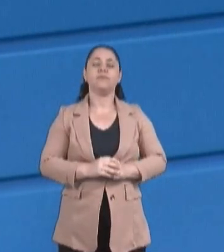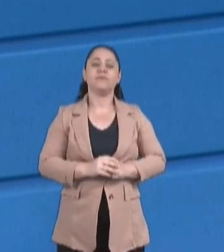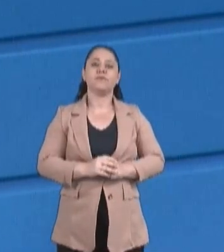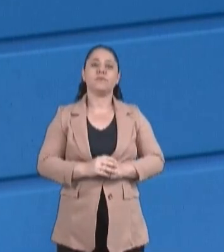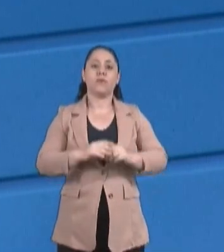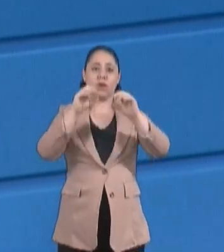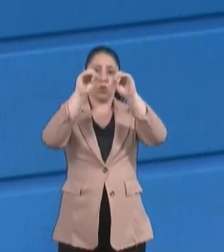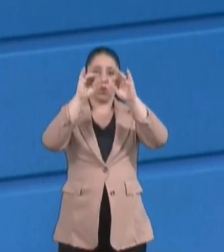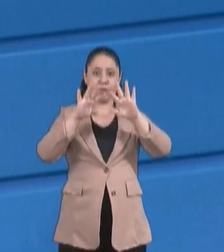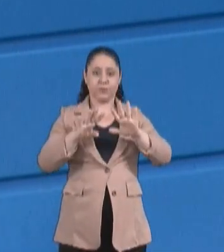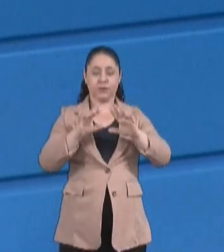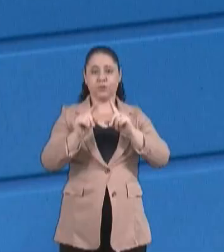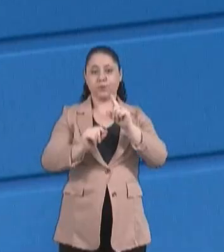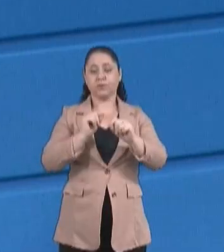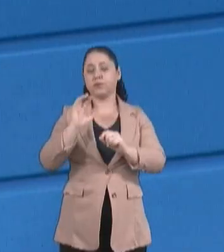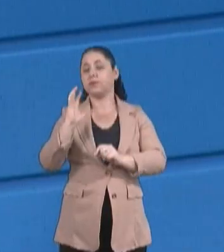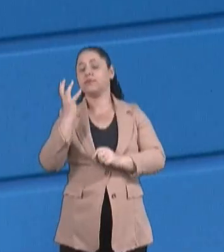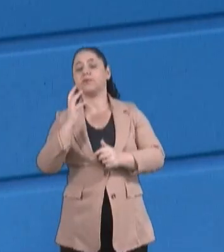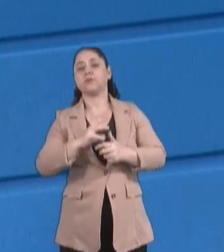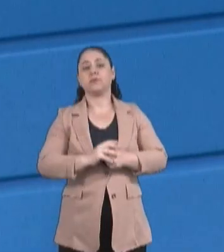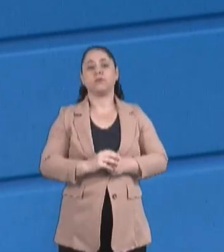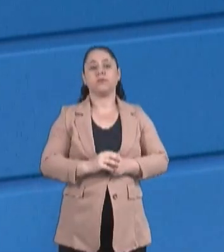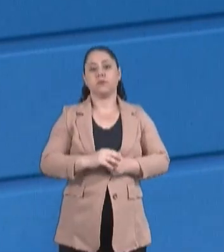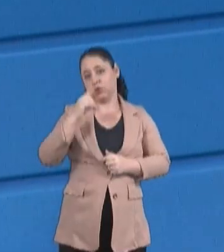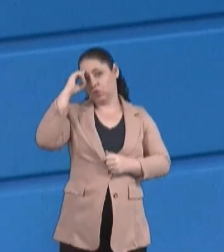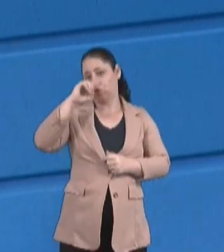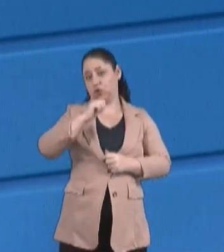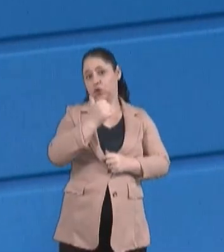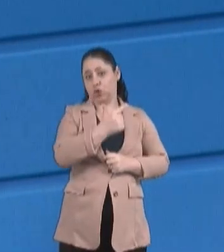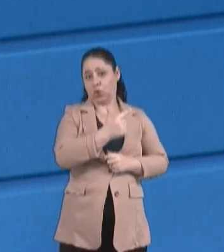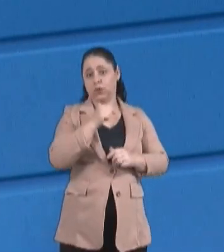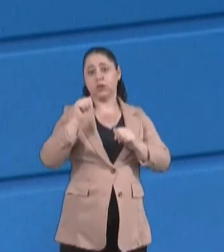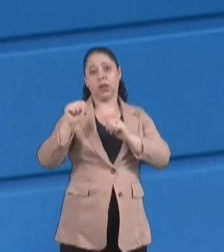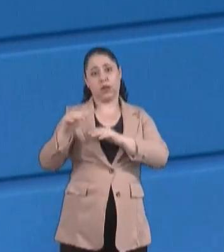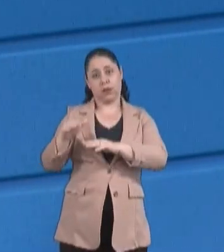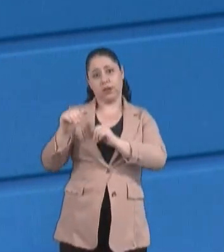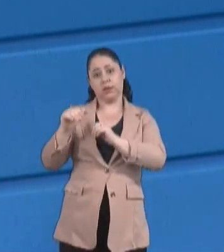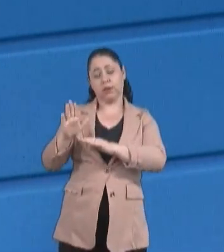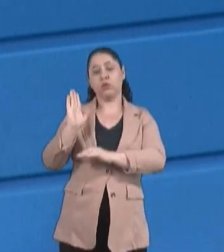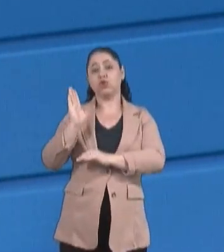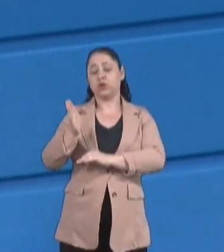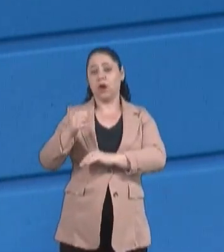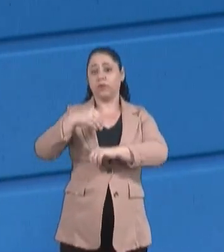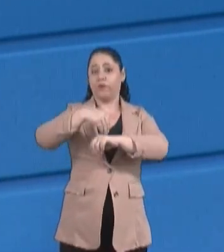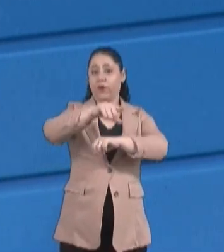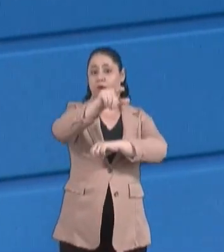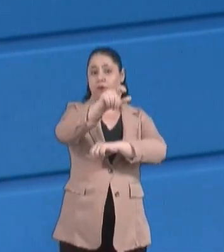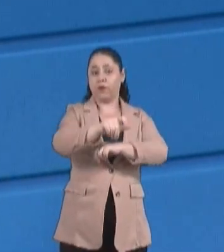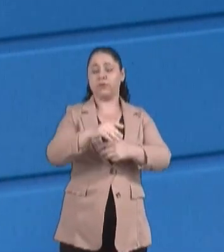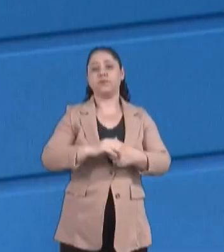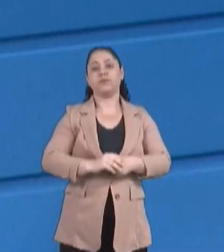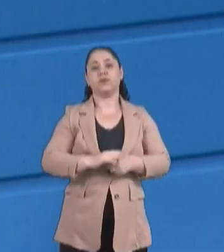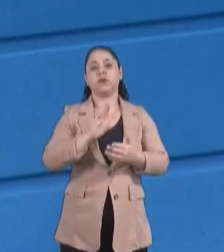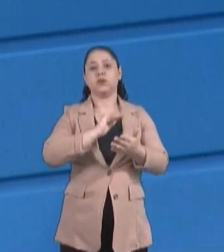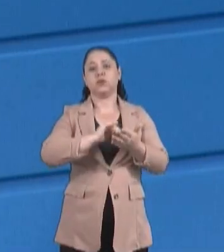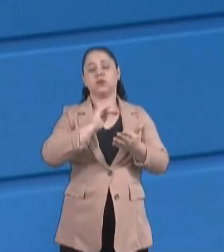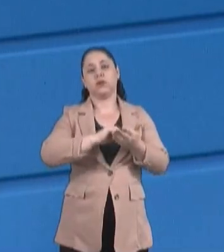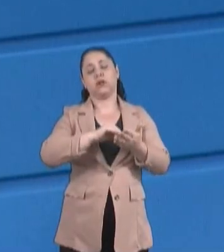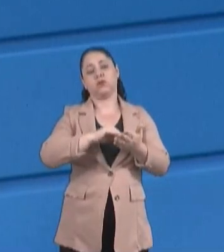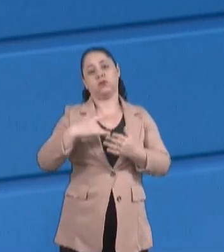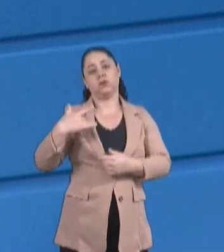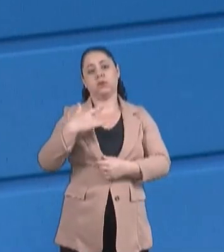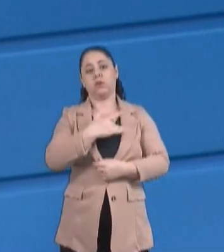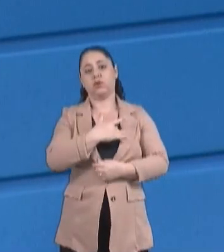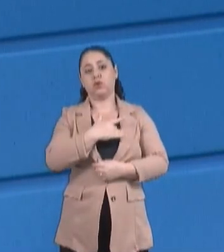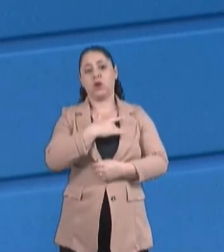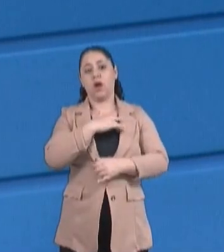E neste ofício, do dia 12 de setembro, o senhor secretário de